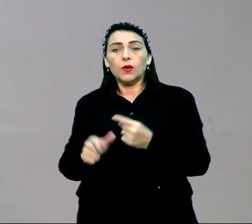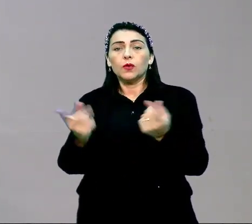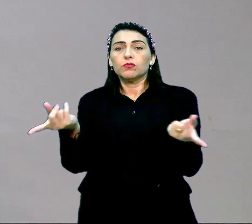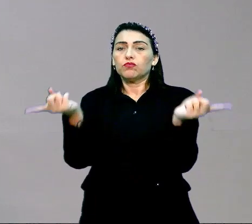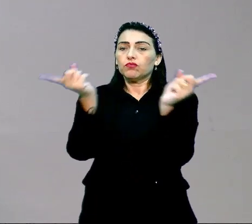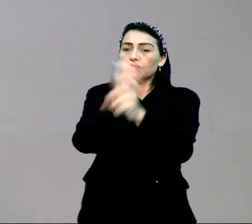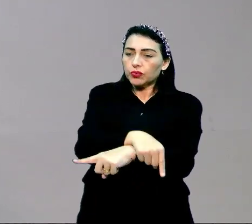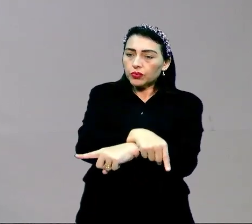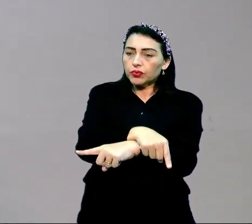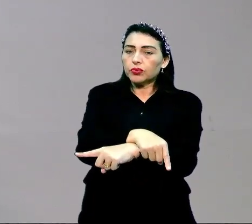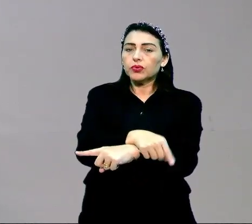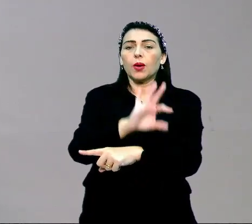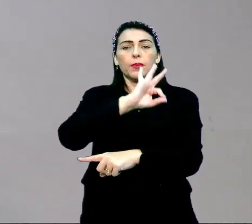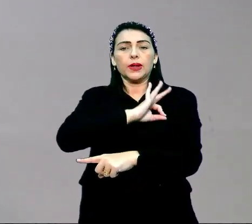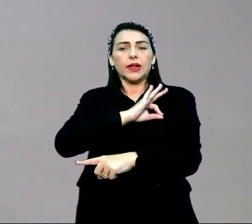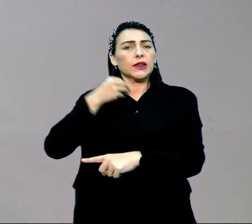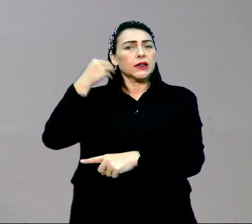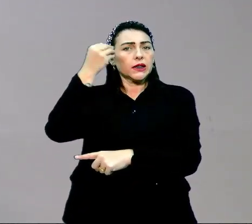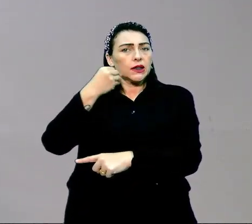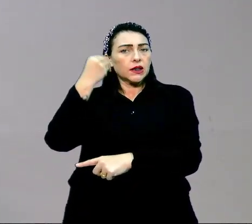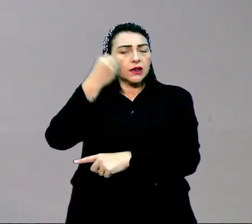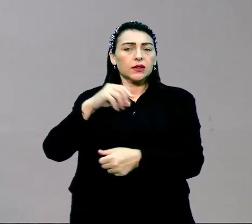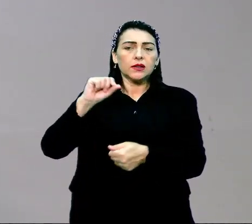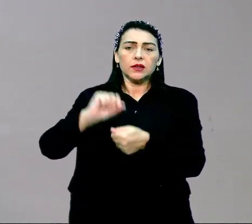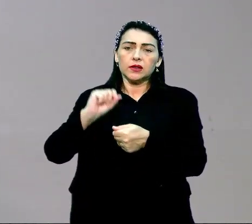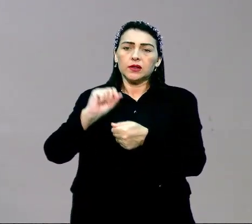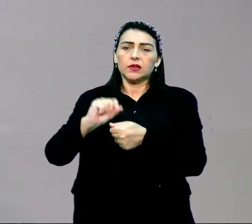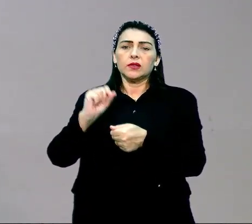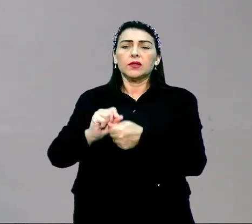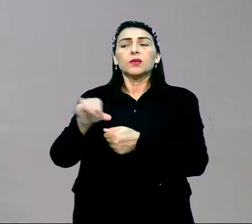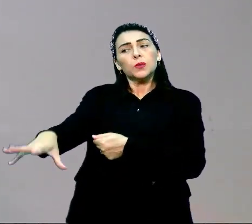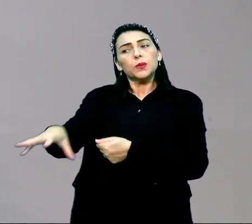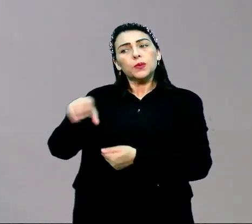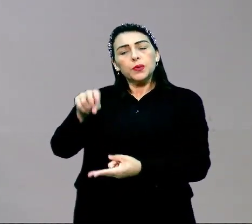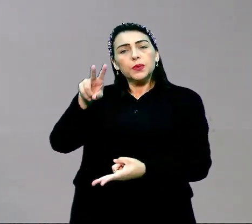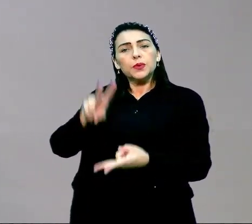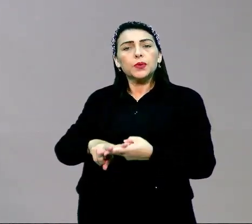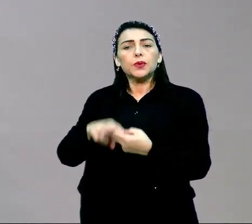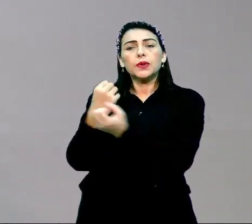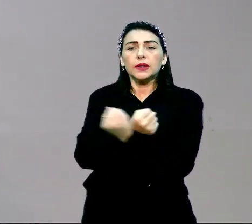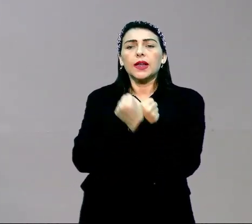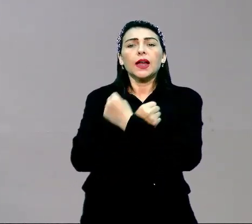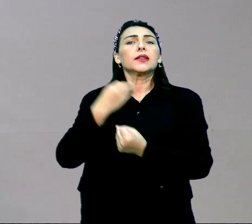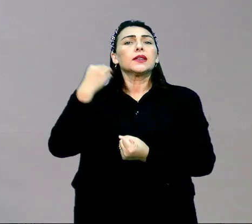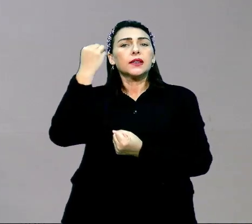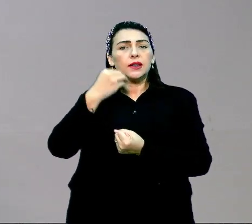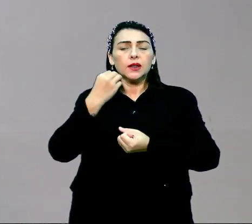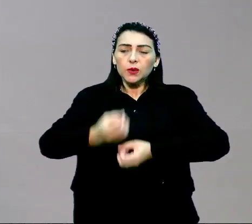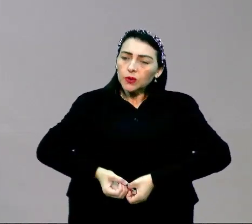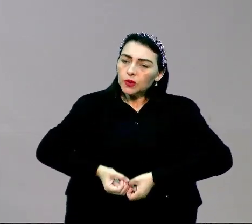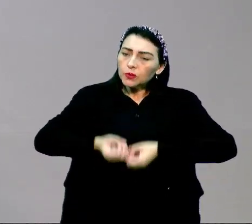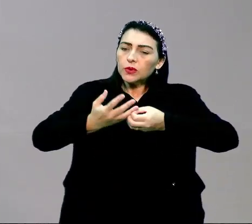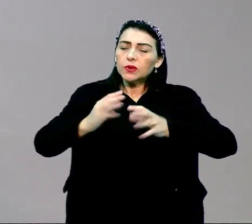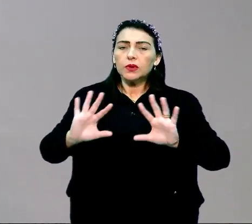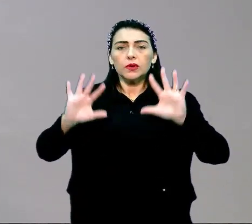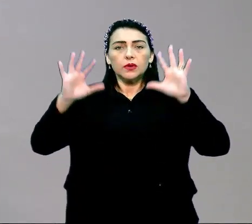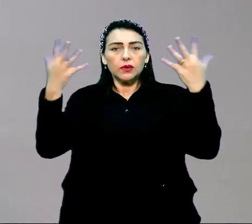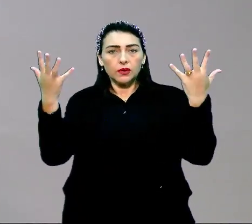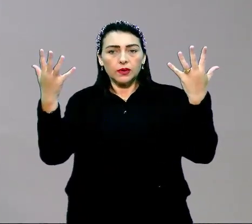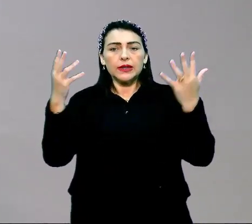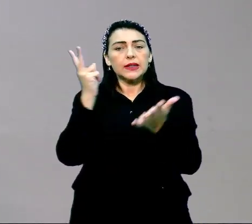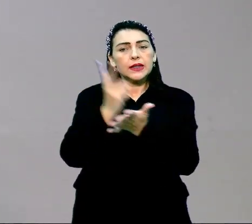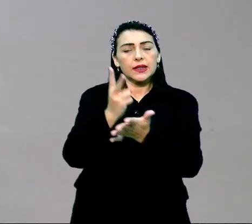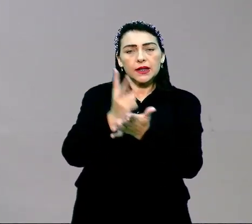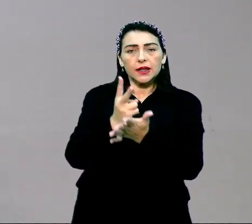revanchismo. Militar tentando fazer a contenção, os escravos tentando, sim, manifestar e celebrar, e aí